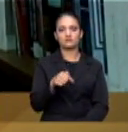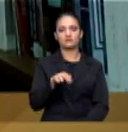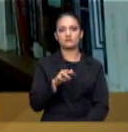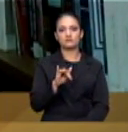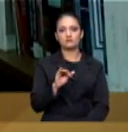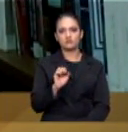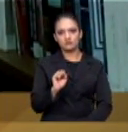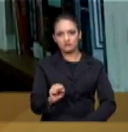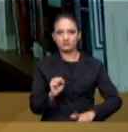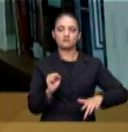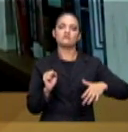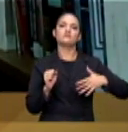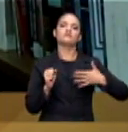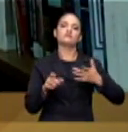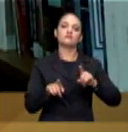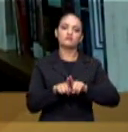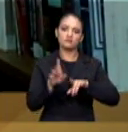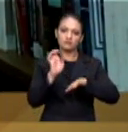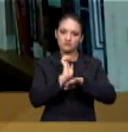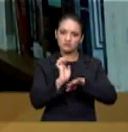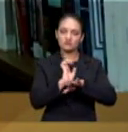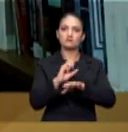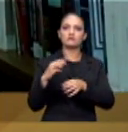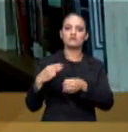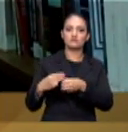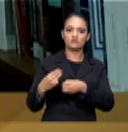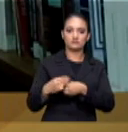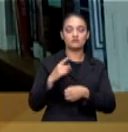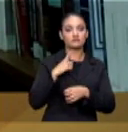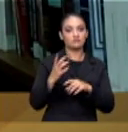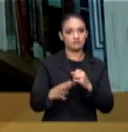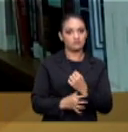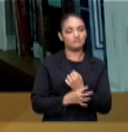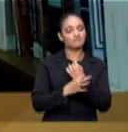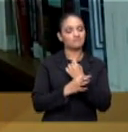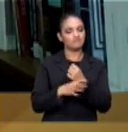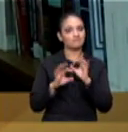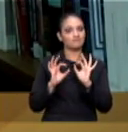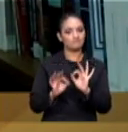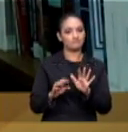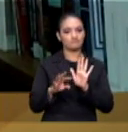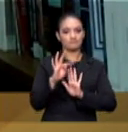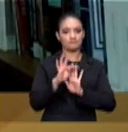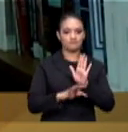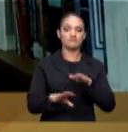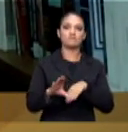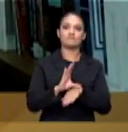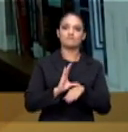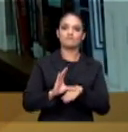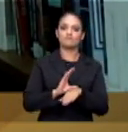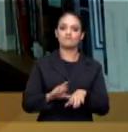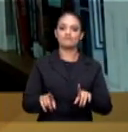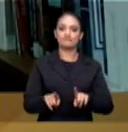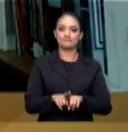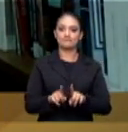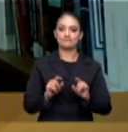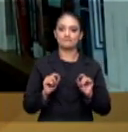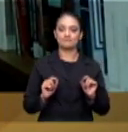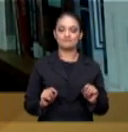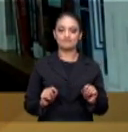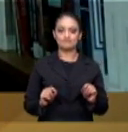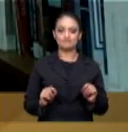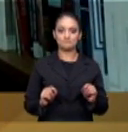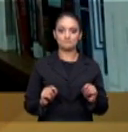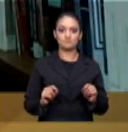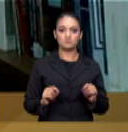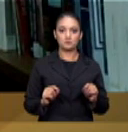claro, para estados e municípios, assegurando assim a rigidez do texto constitucional, assegurando assim a última a interpretação